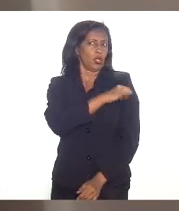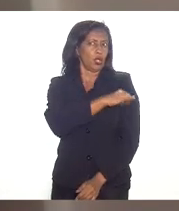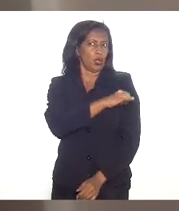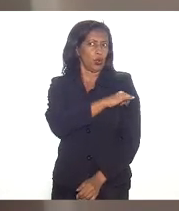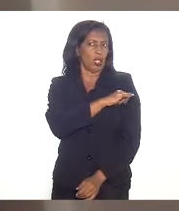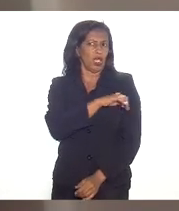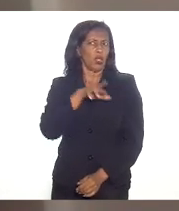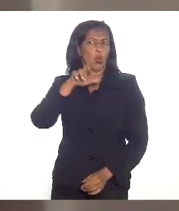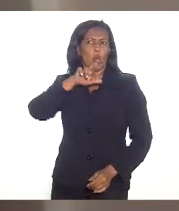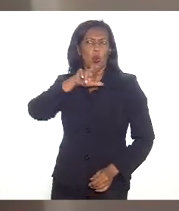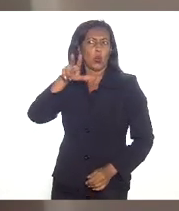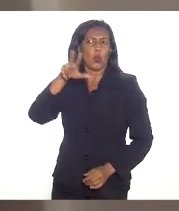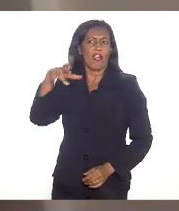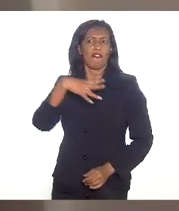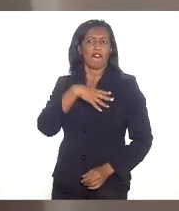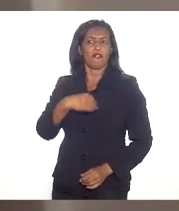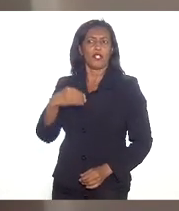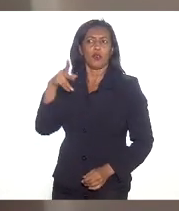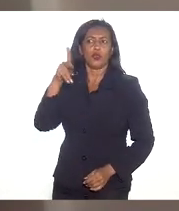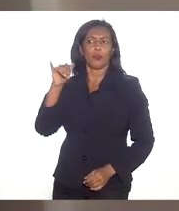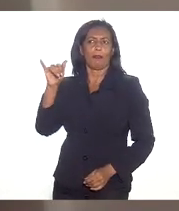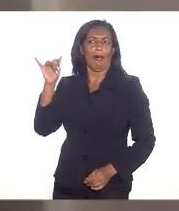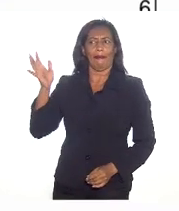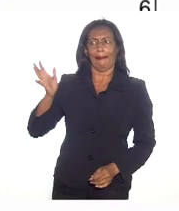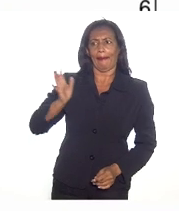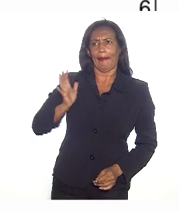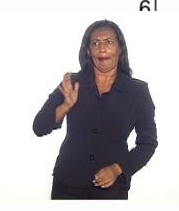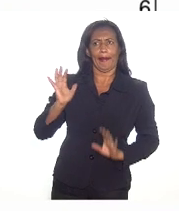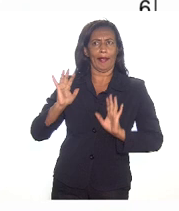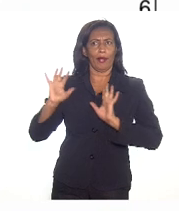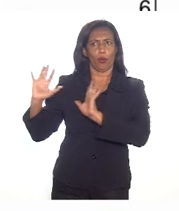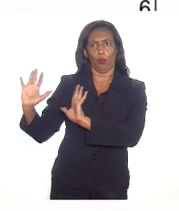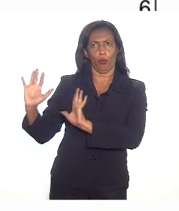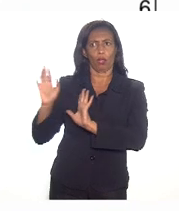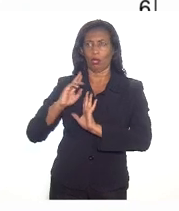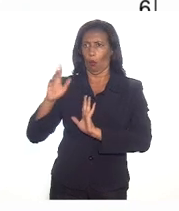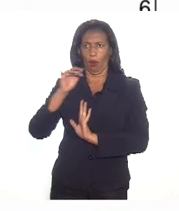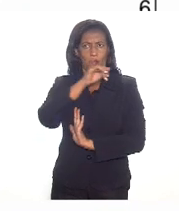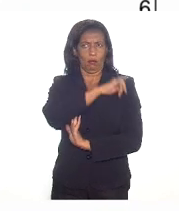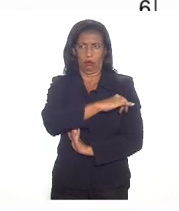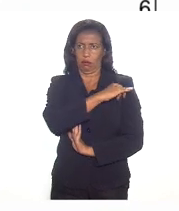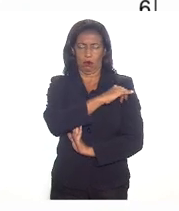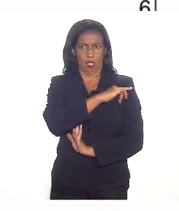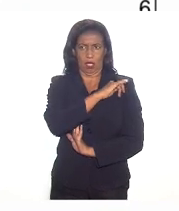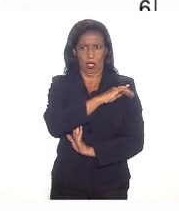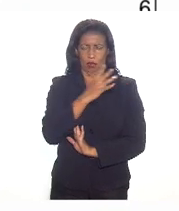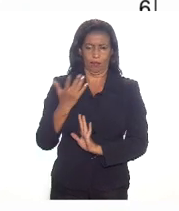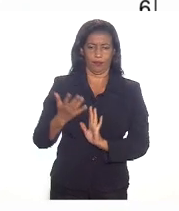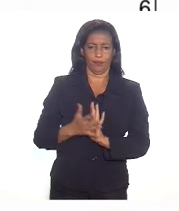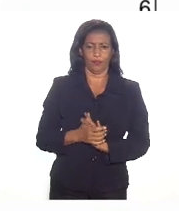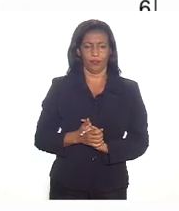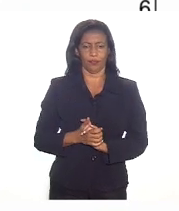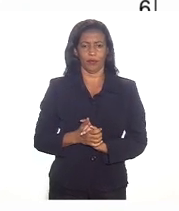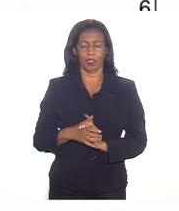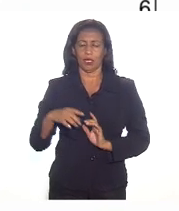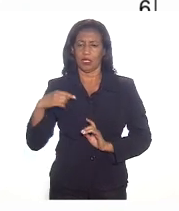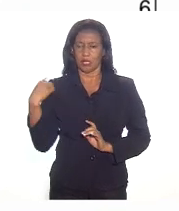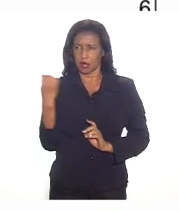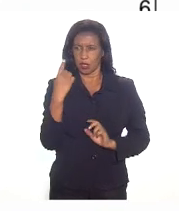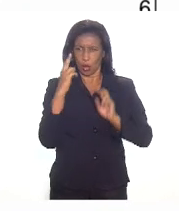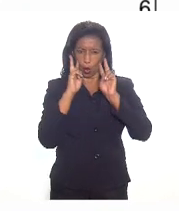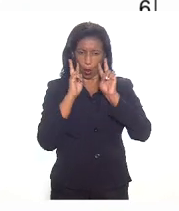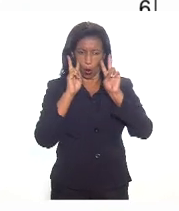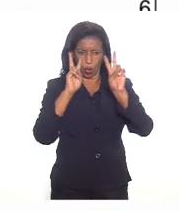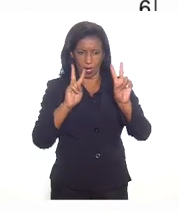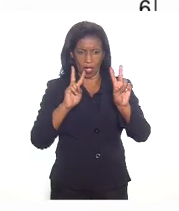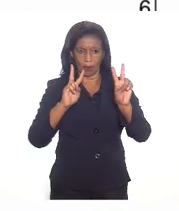pai rico. Pode até ser um playboy, mas é um playboy filho de um pai remediado, né, ou pobre. Né? Se a gente olhar aqui, nós